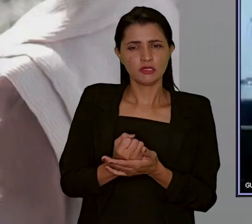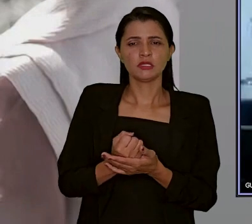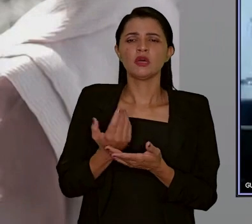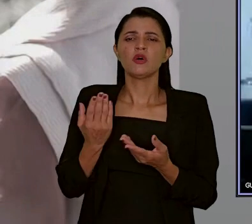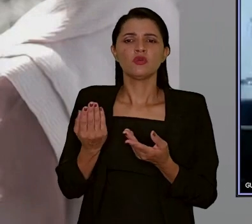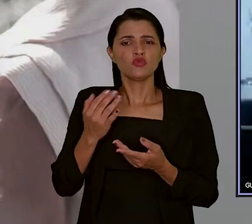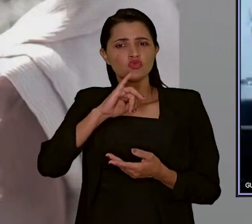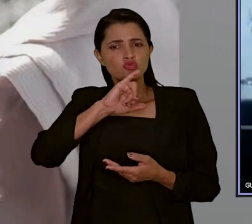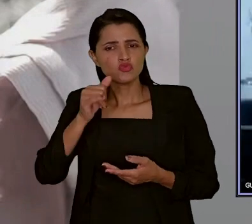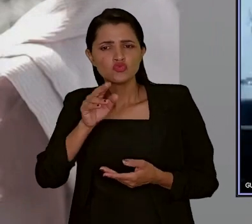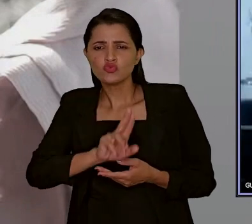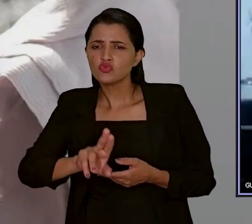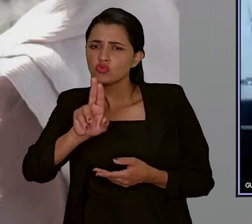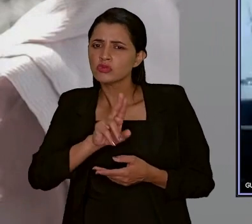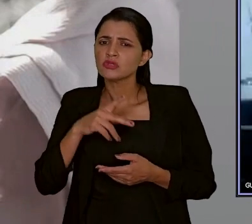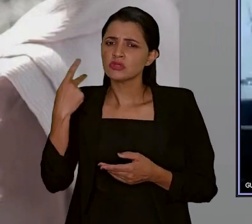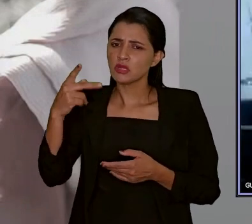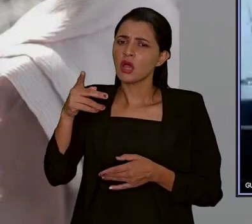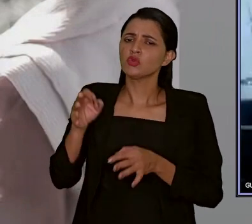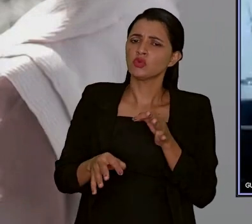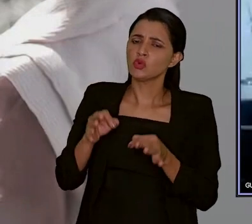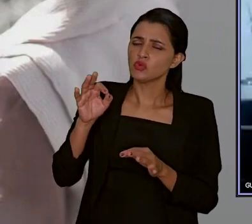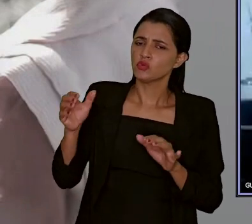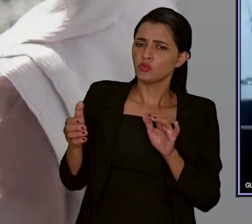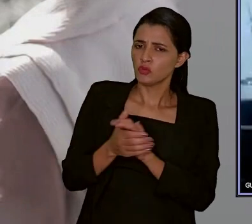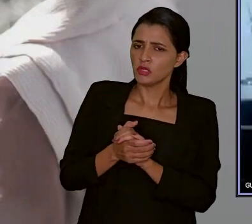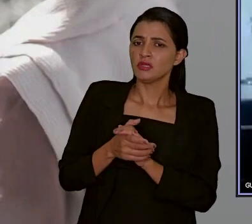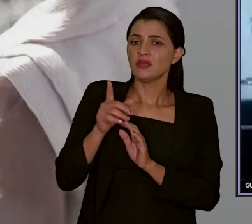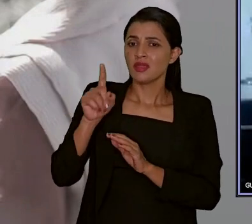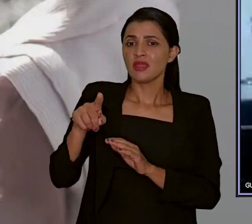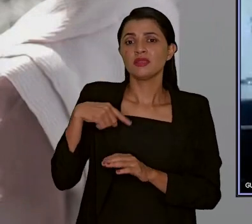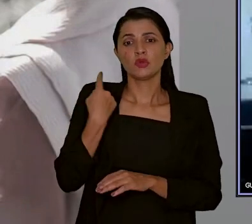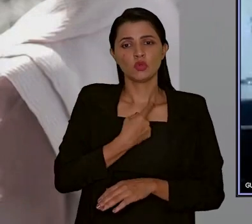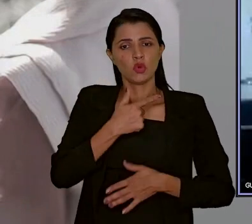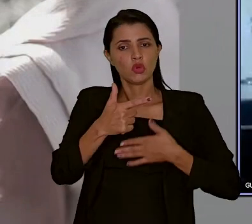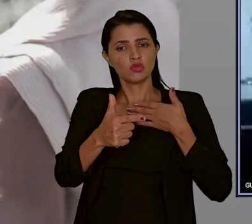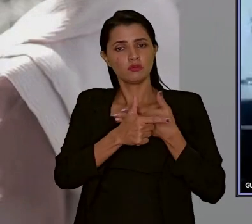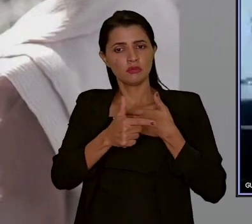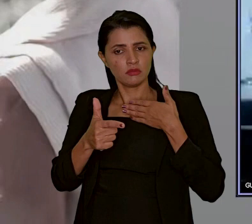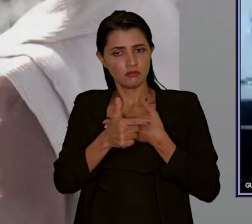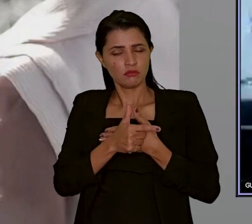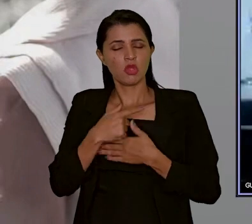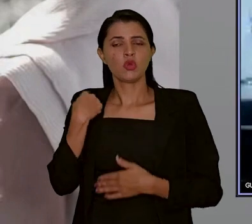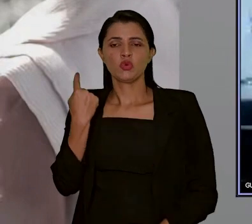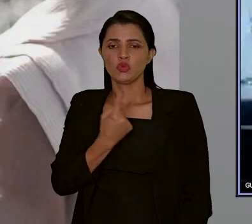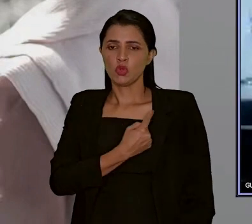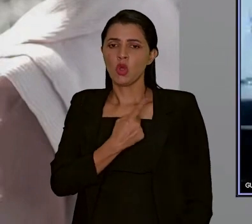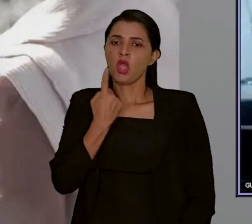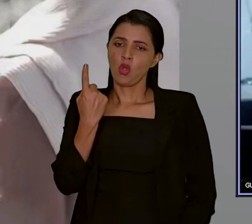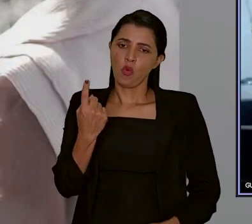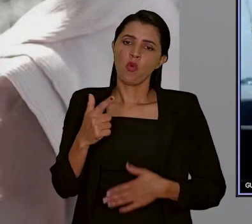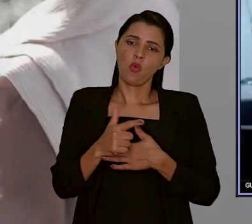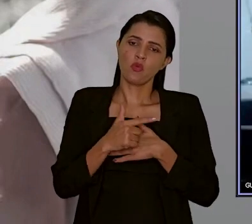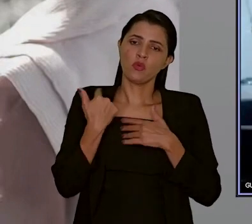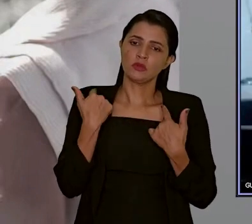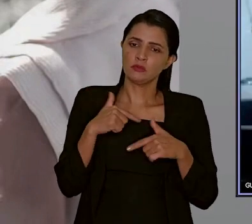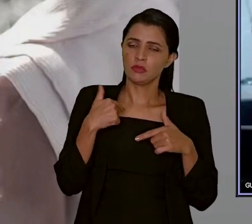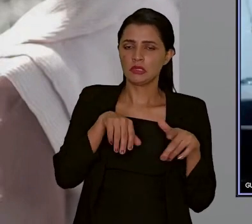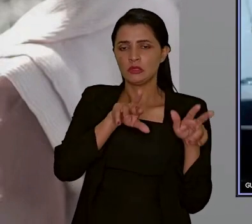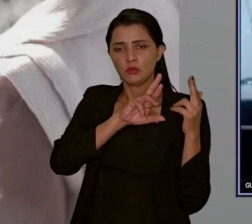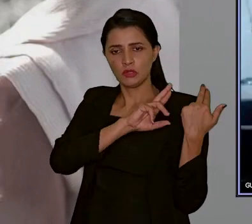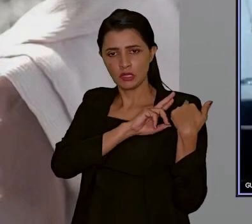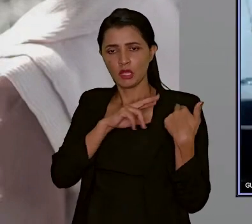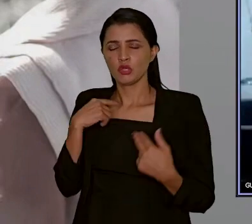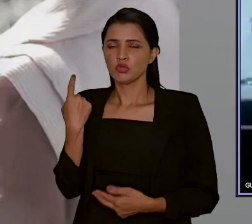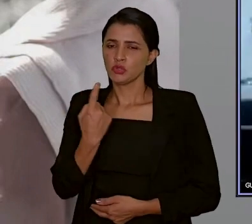abusarem dos juízes de enlace. Né? Na realidade, esse é o nosso papel. Né? Essa é uma das nossas principais atribuições.